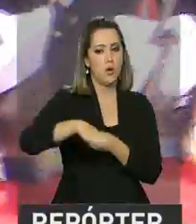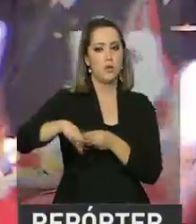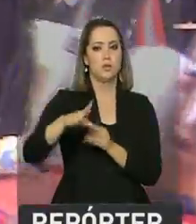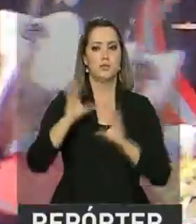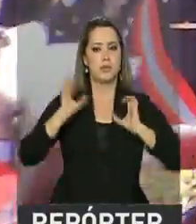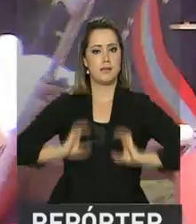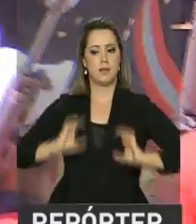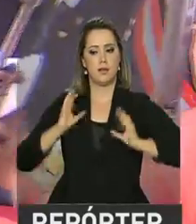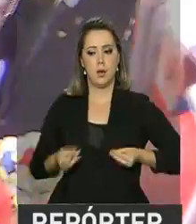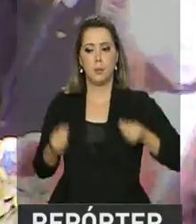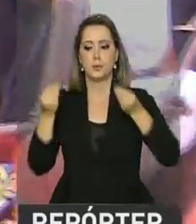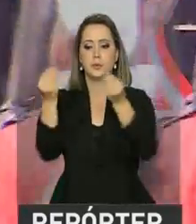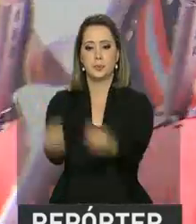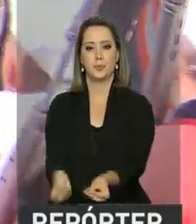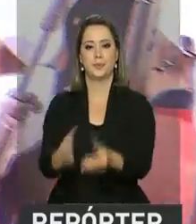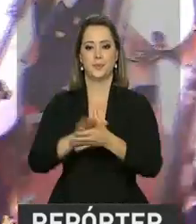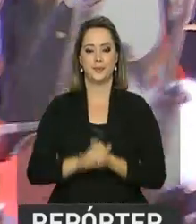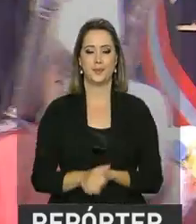cidadania